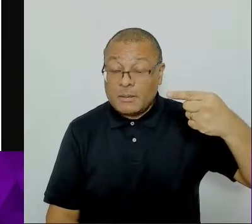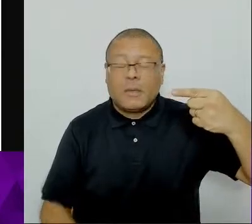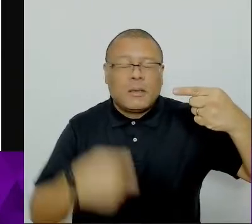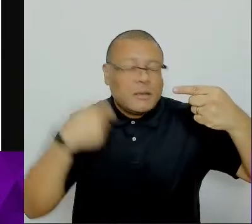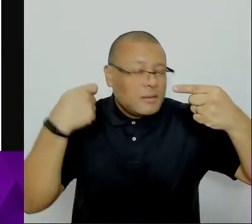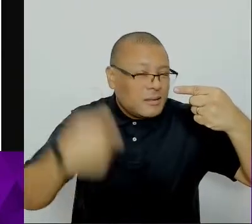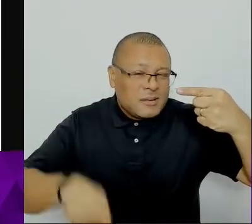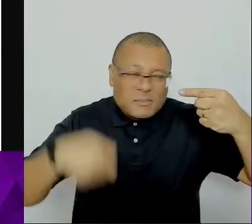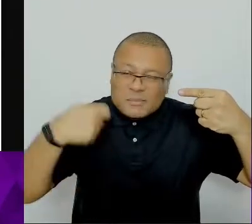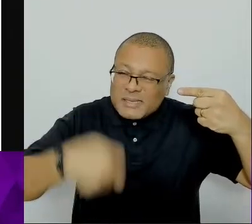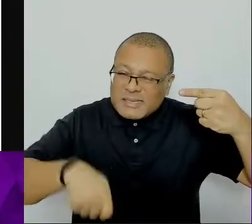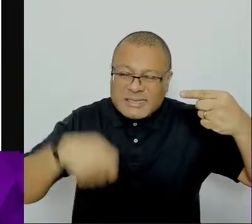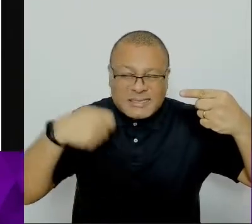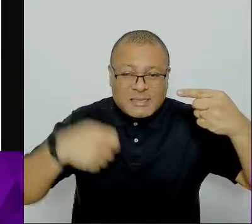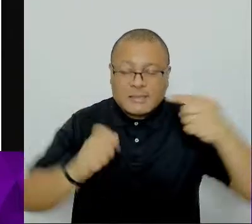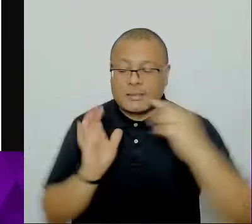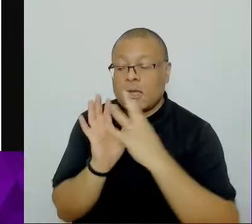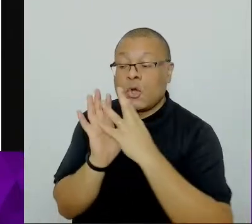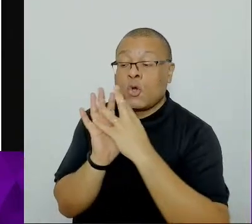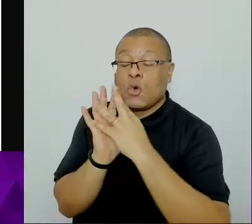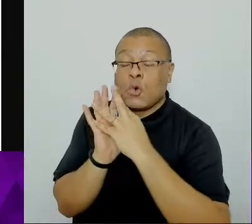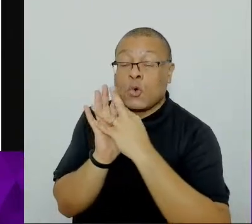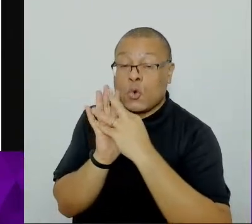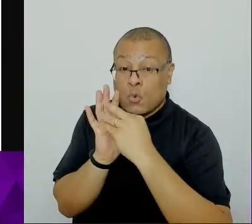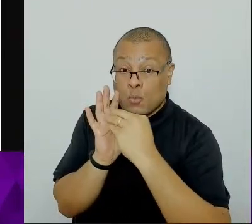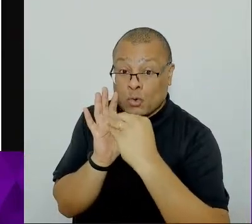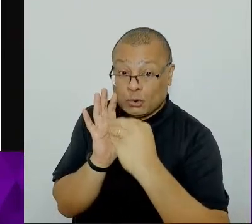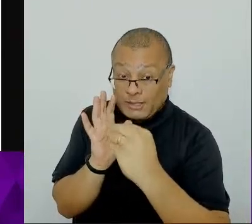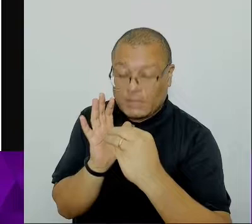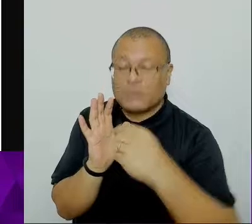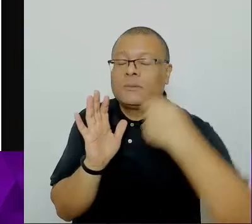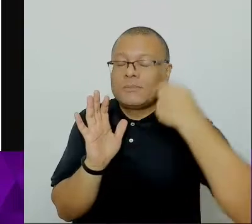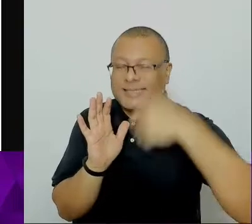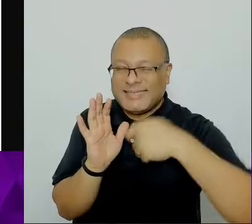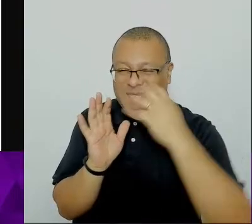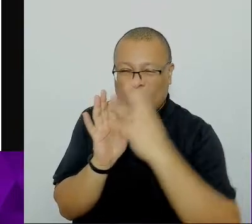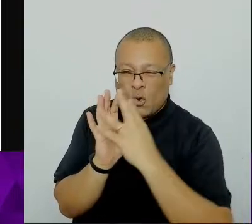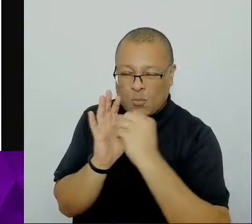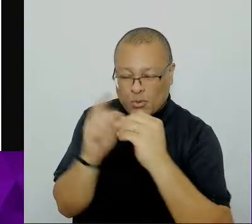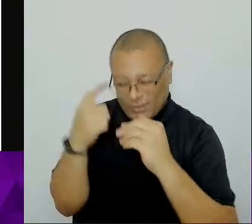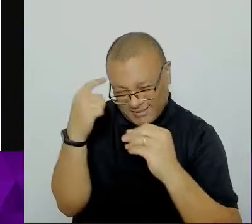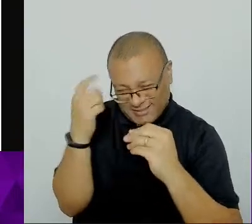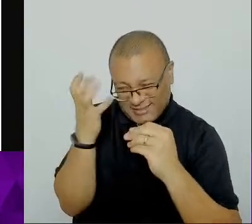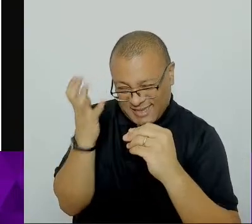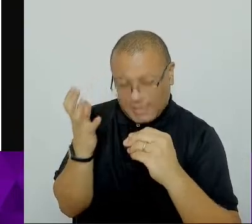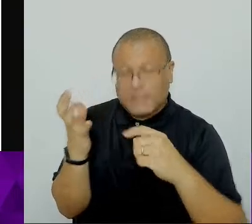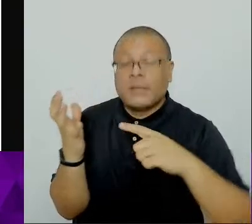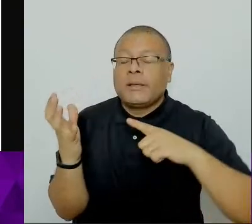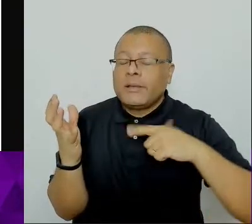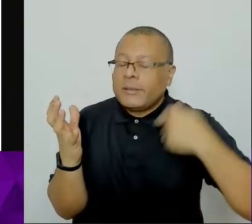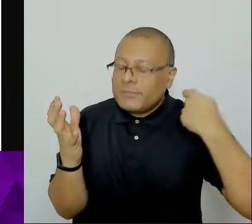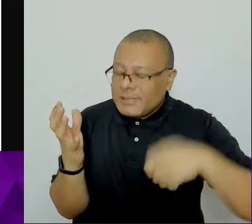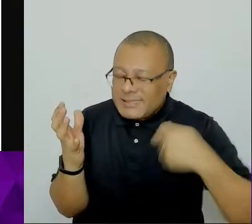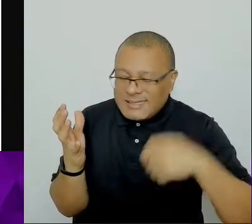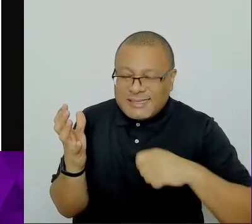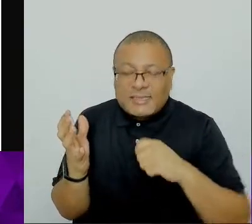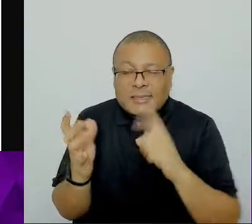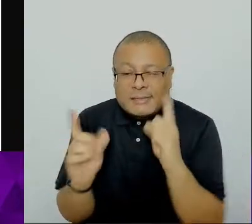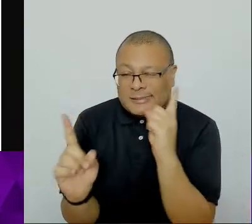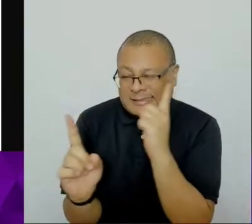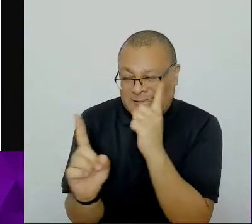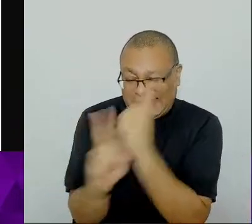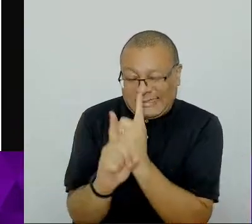ser, os modelos todos envolvidos, né, nessa aplicação, eles precisam ter uma acurácia